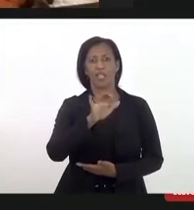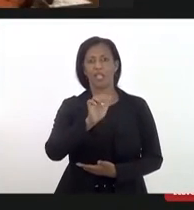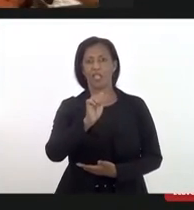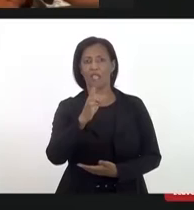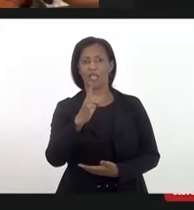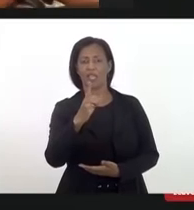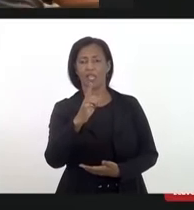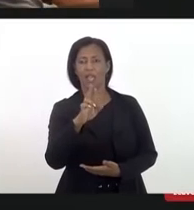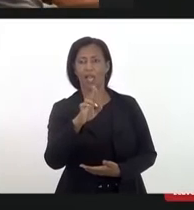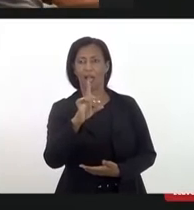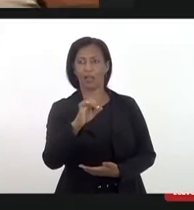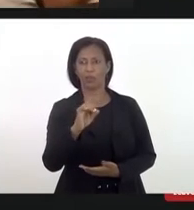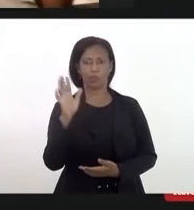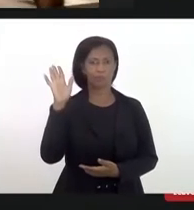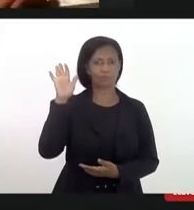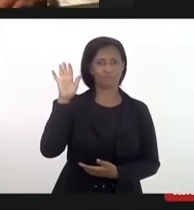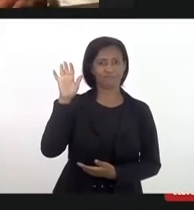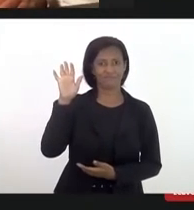Você estava com a mão levantada.